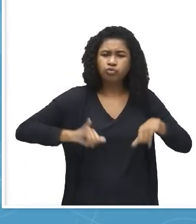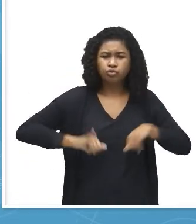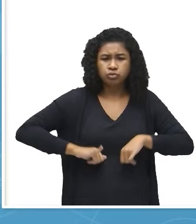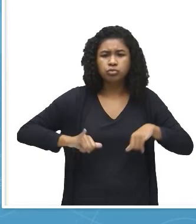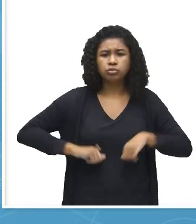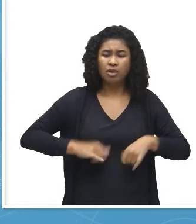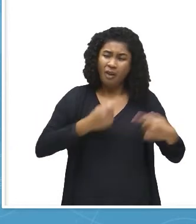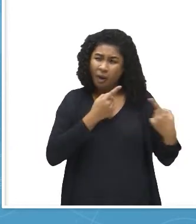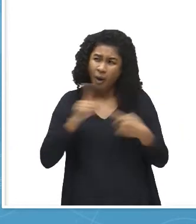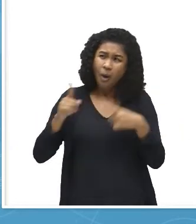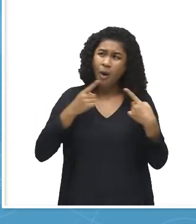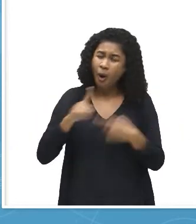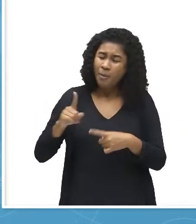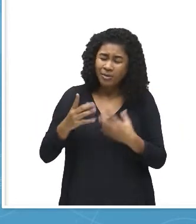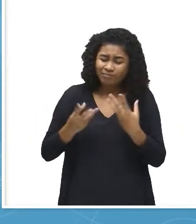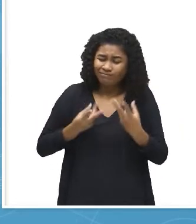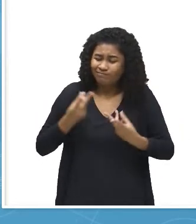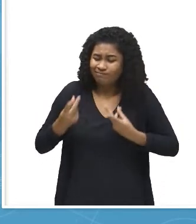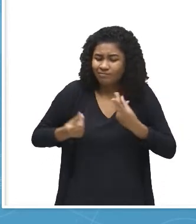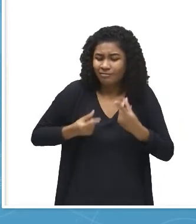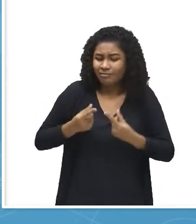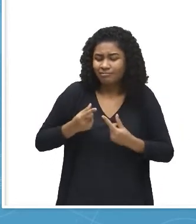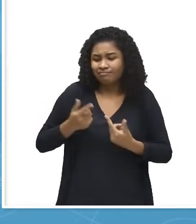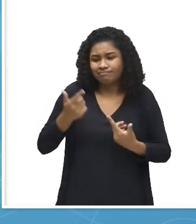assim. Adiante.